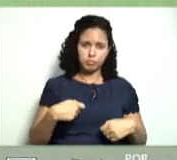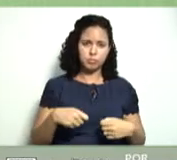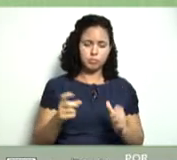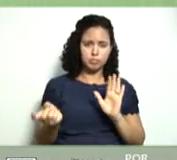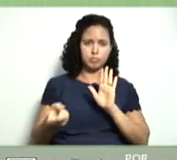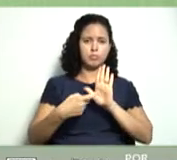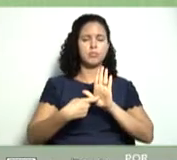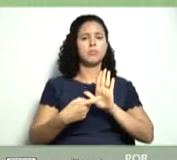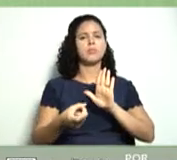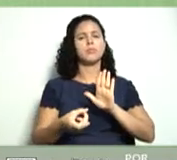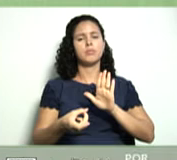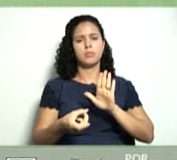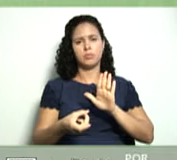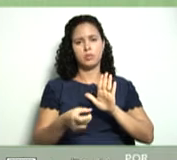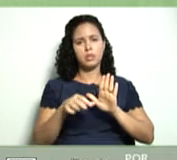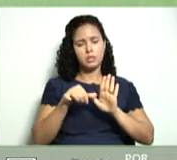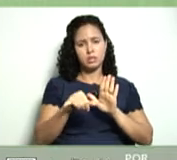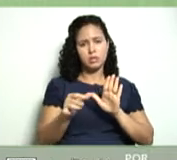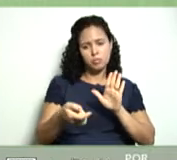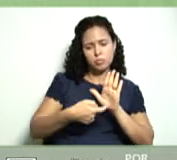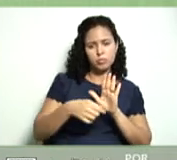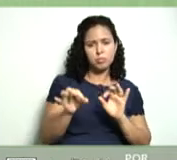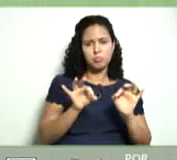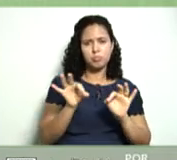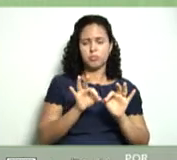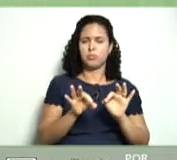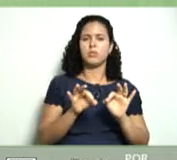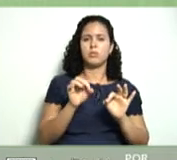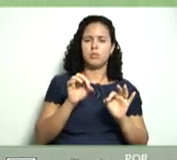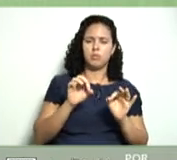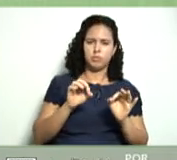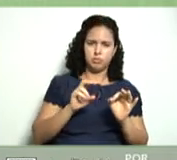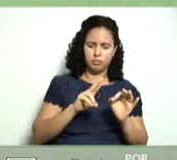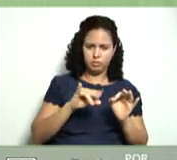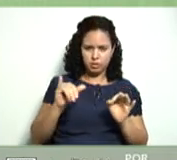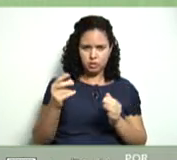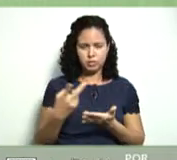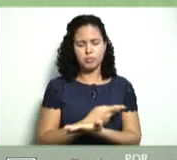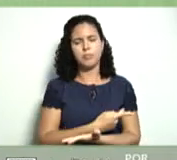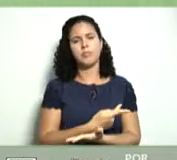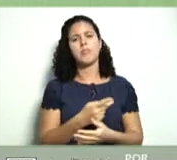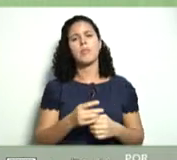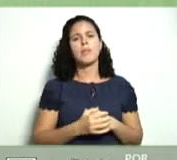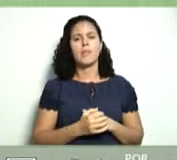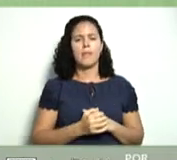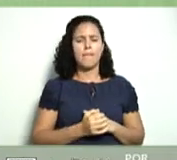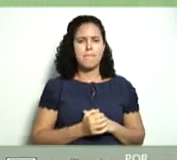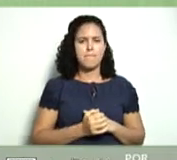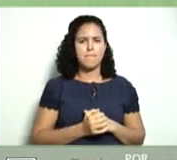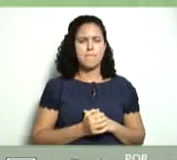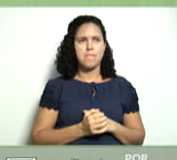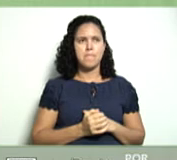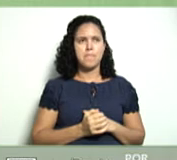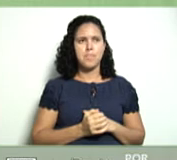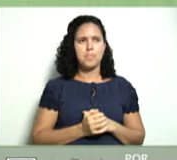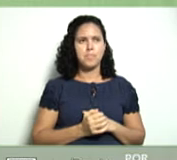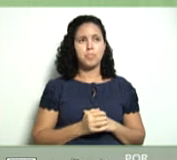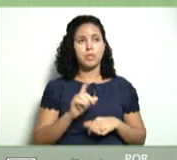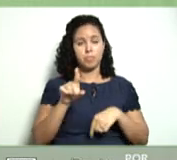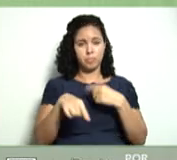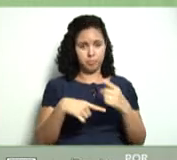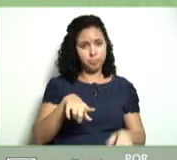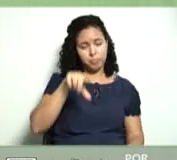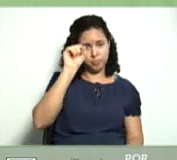sua impressão vai daí ok feito isso você vai escolher o número de cópias talvez eu